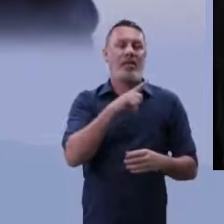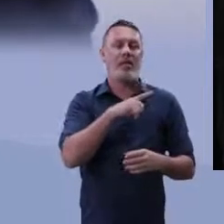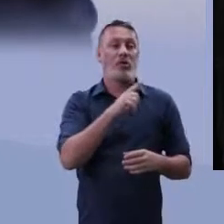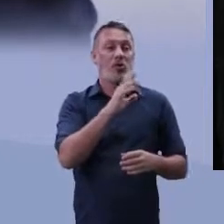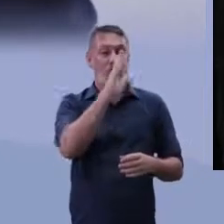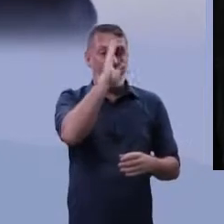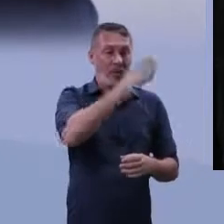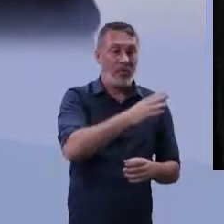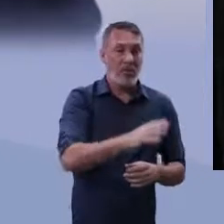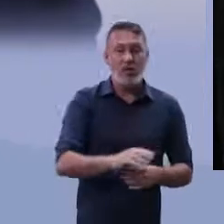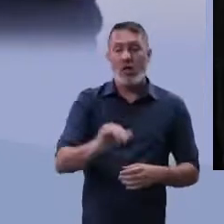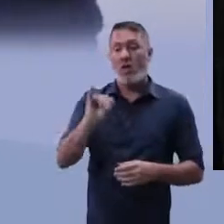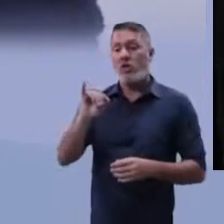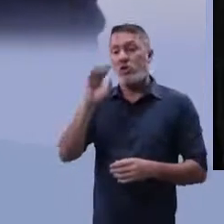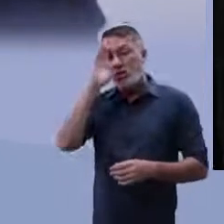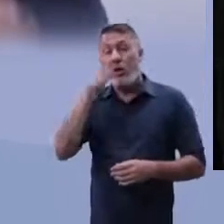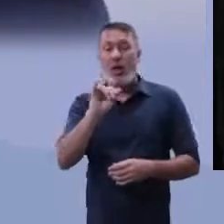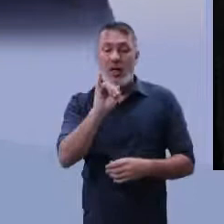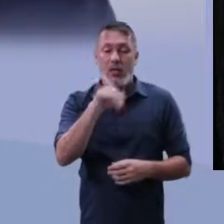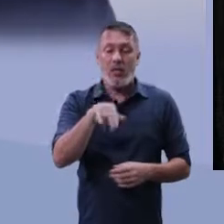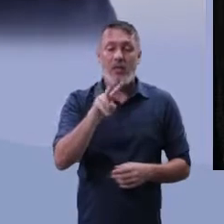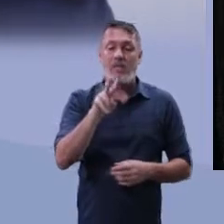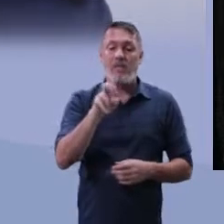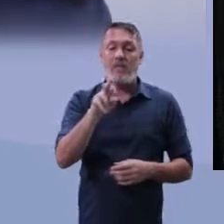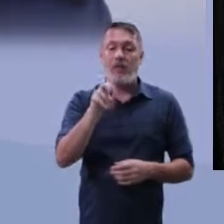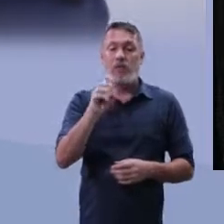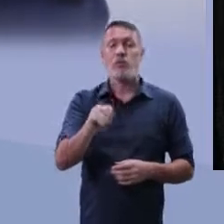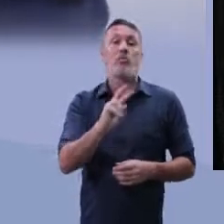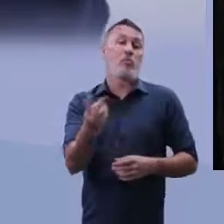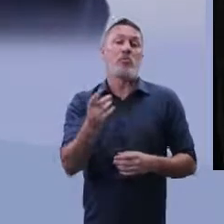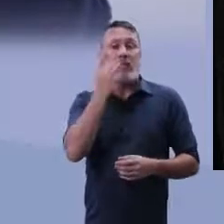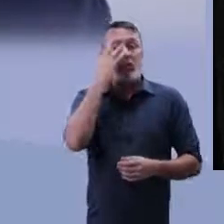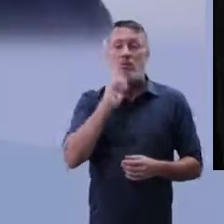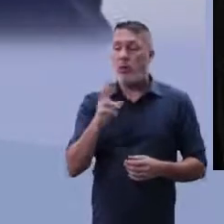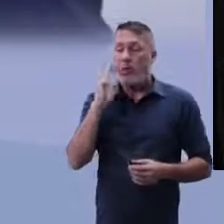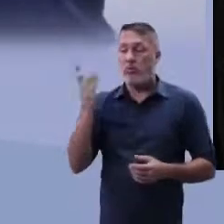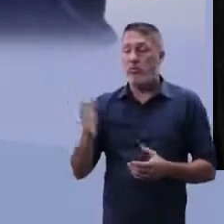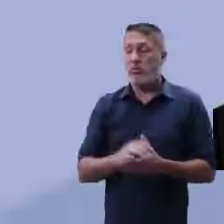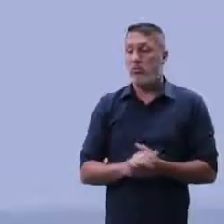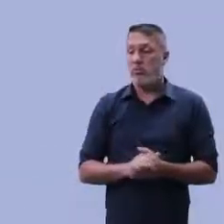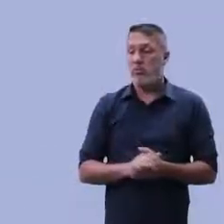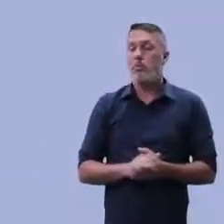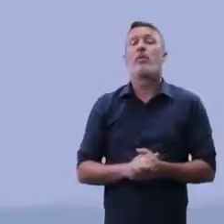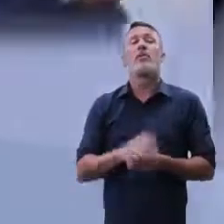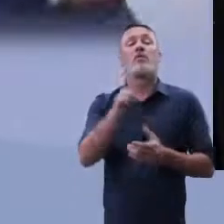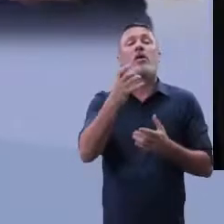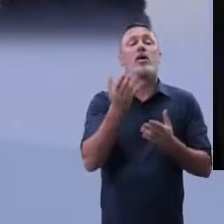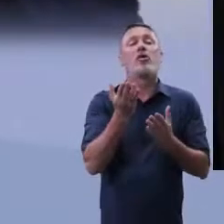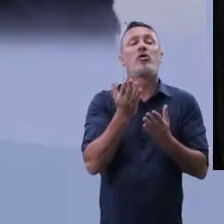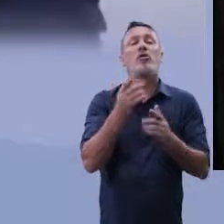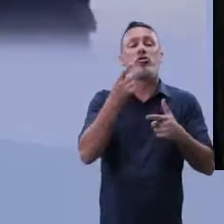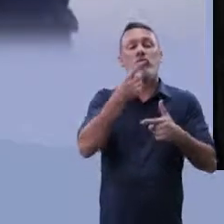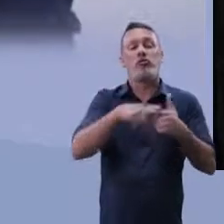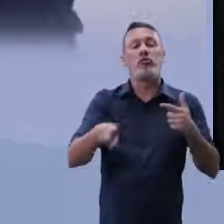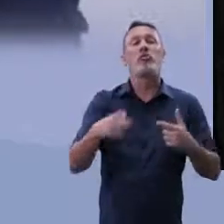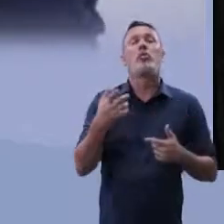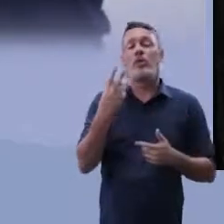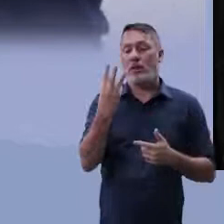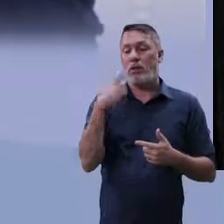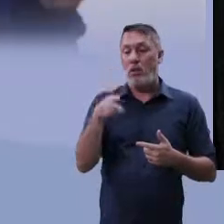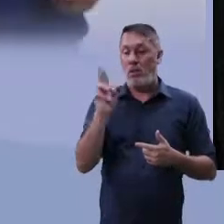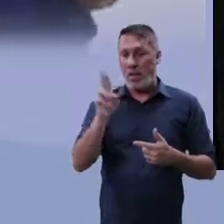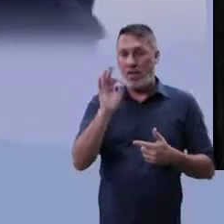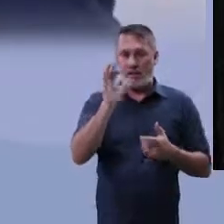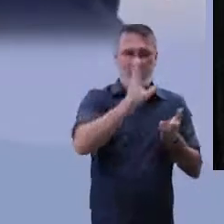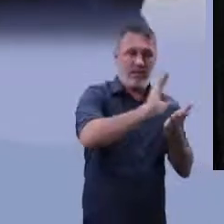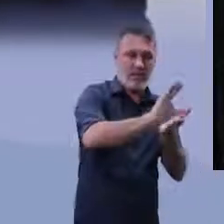do diretamente para o inversamente. E o nome está falando, não é inverso? Faz o inverso nos números. E aí você vai ter na divisão o quê? O que você quer dividir?